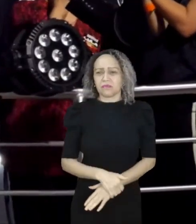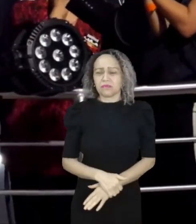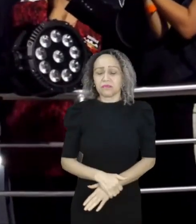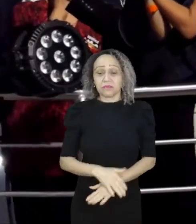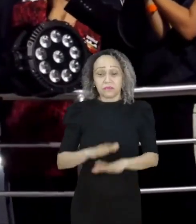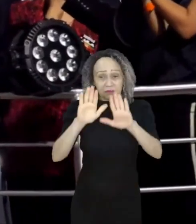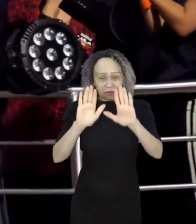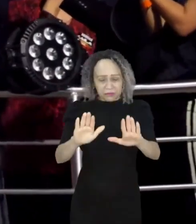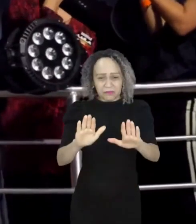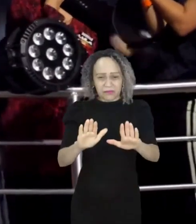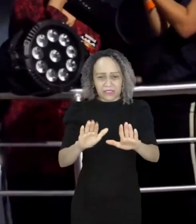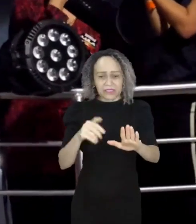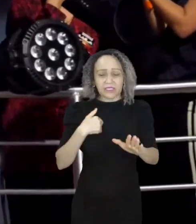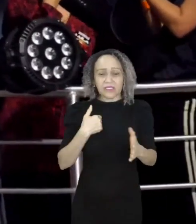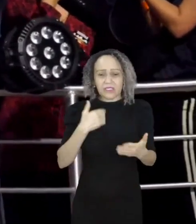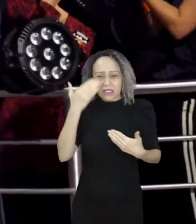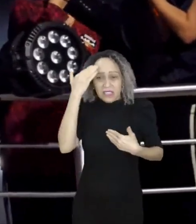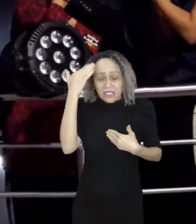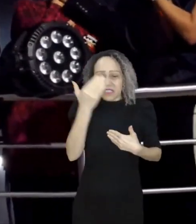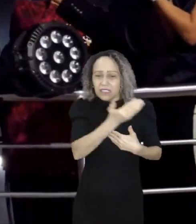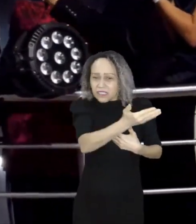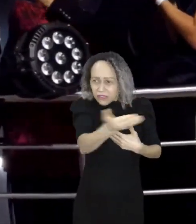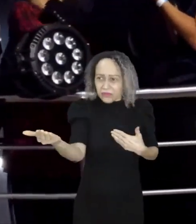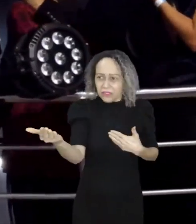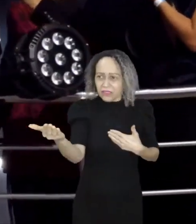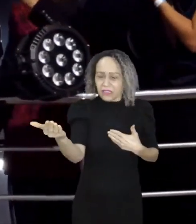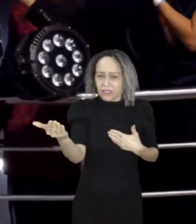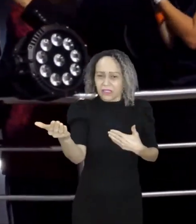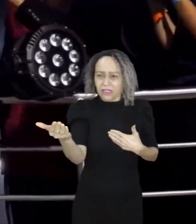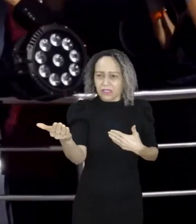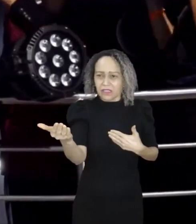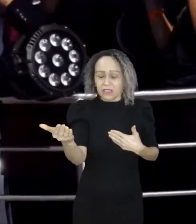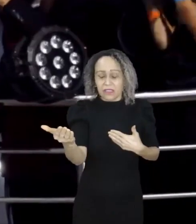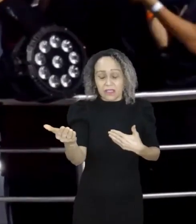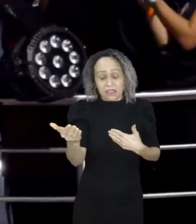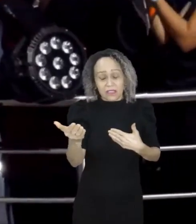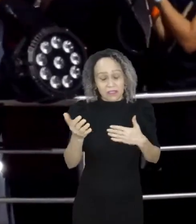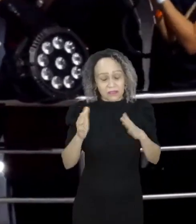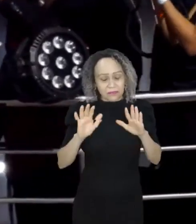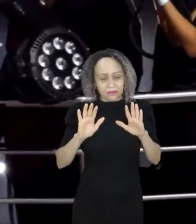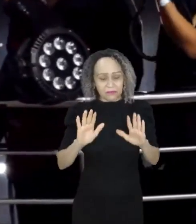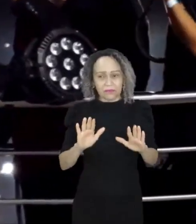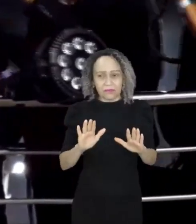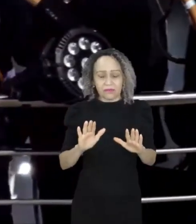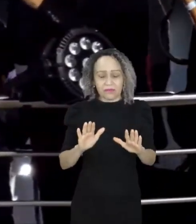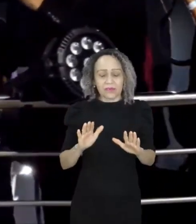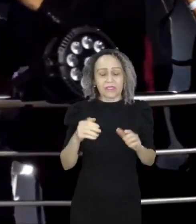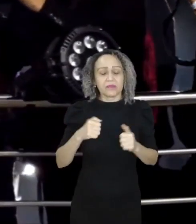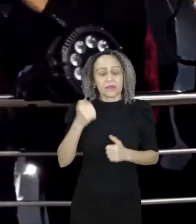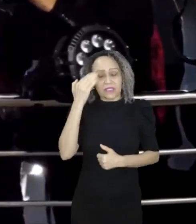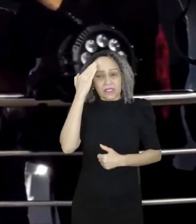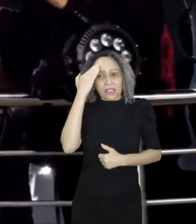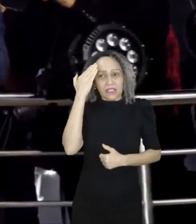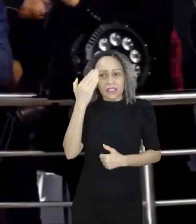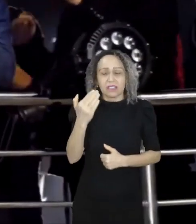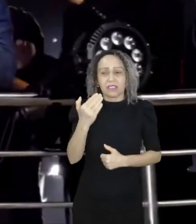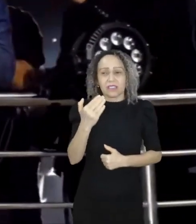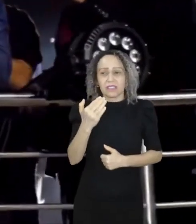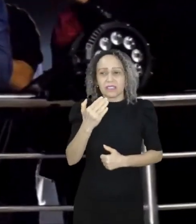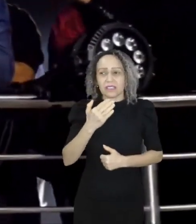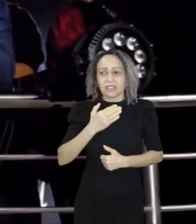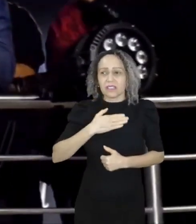Portanto, gente, eu quero agradecer a vocês. Eu não podia deixar de agradecer a minha